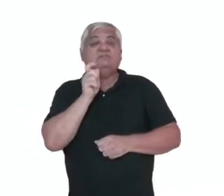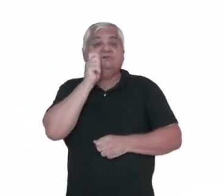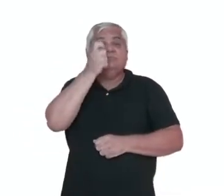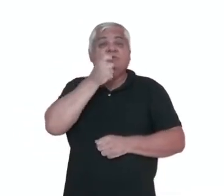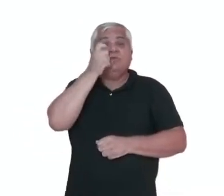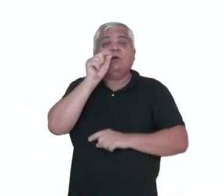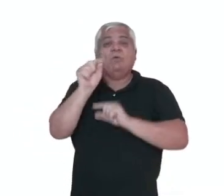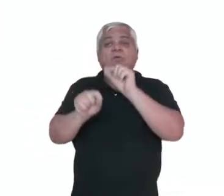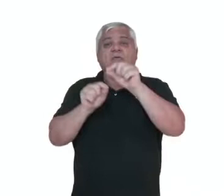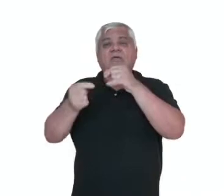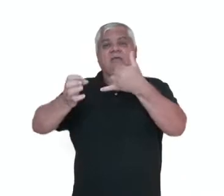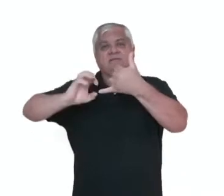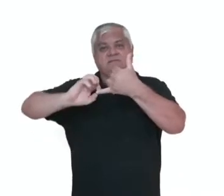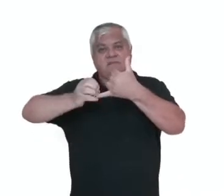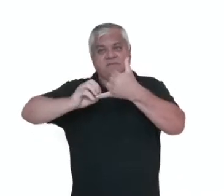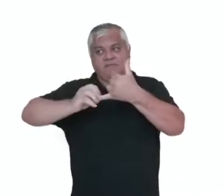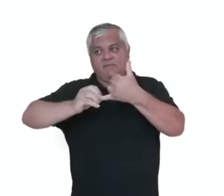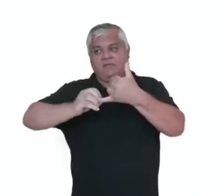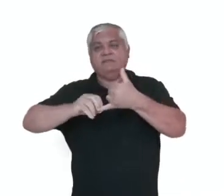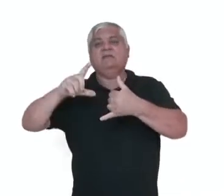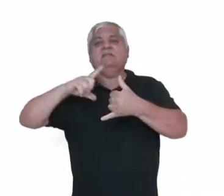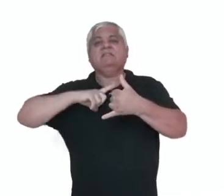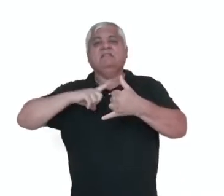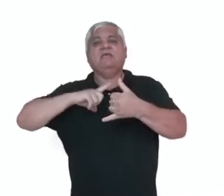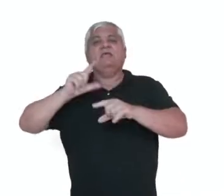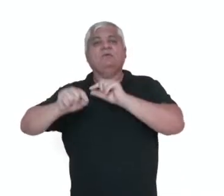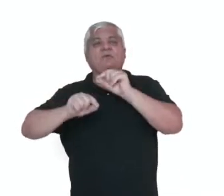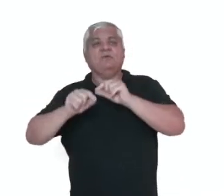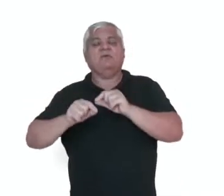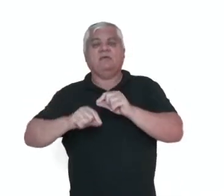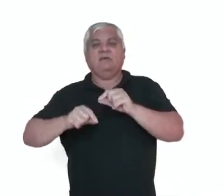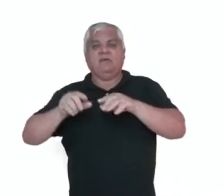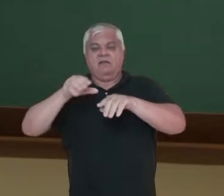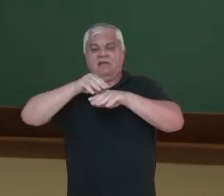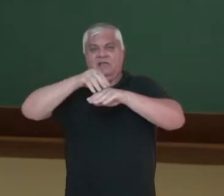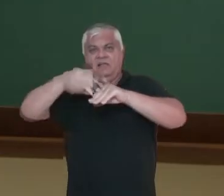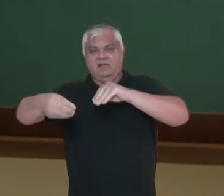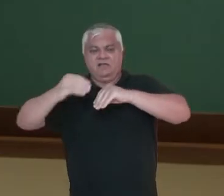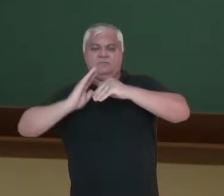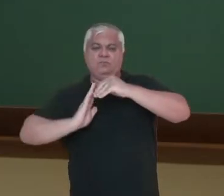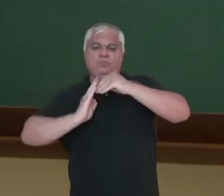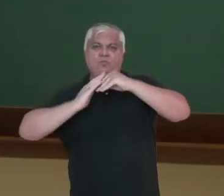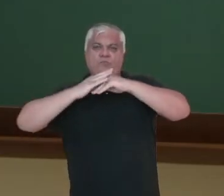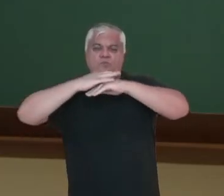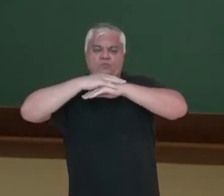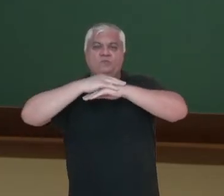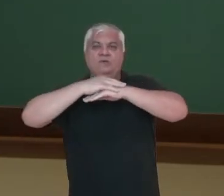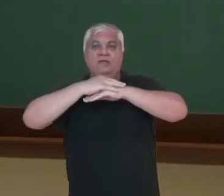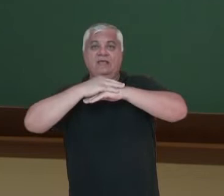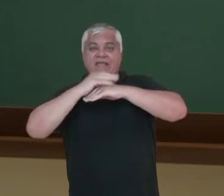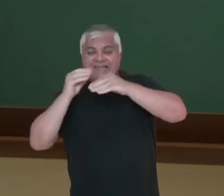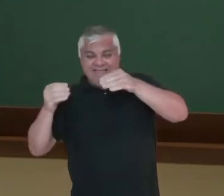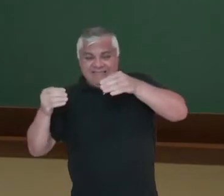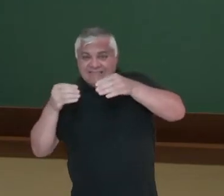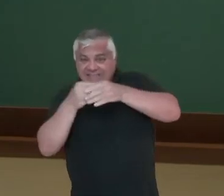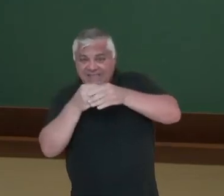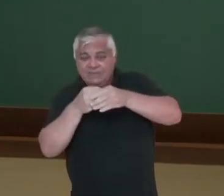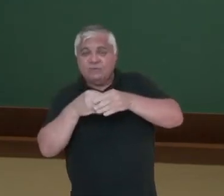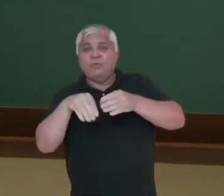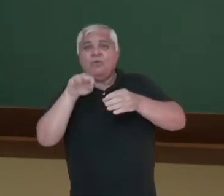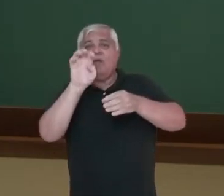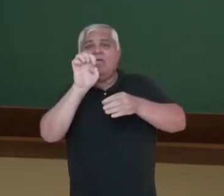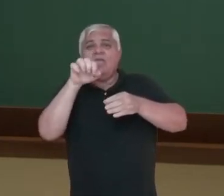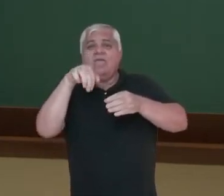que a semente, tá? Essa semente, ela vai ter ali a casca, que vai protegê-la, tá? O endosperma é a